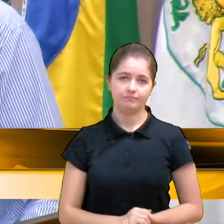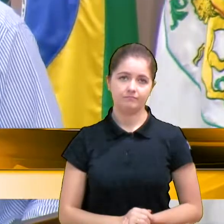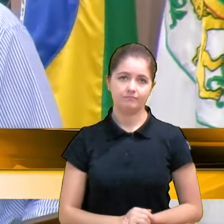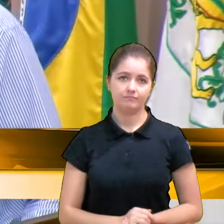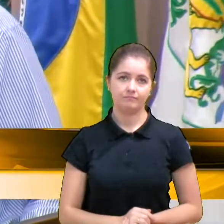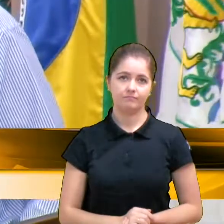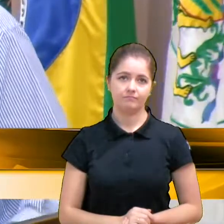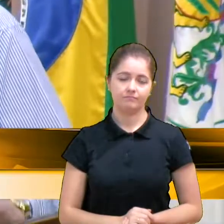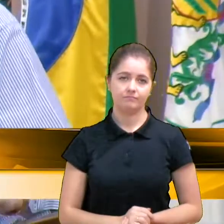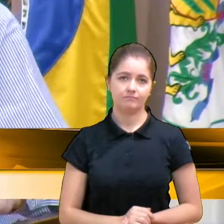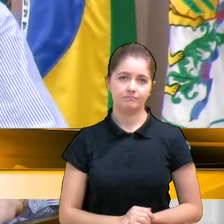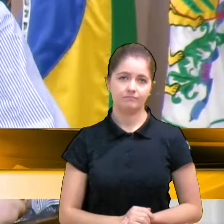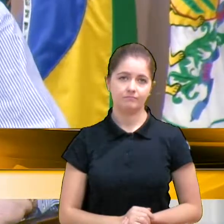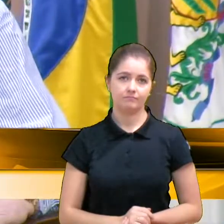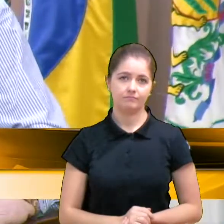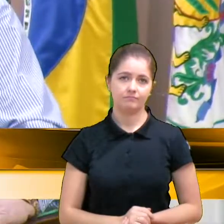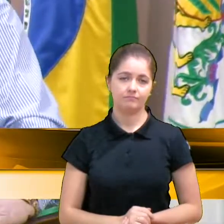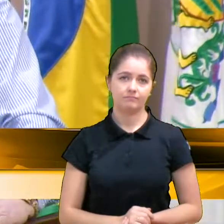Então,